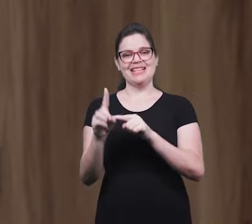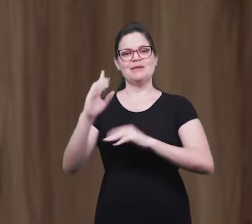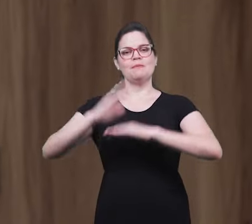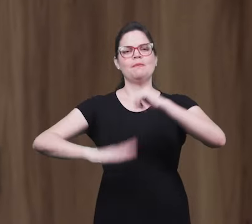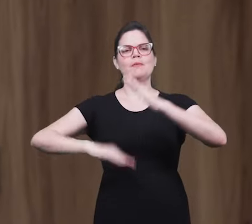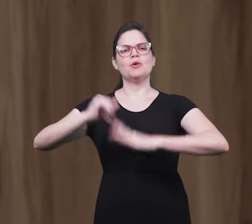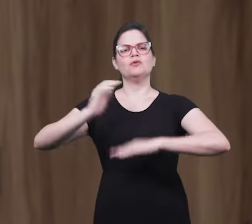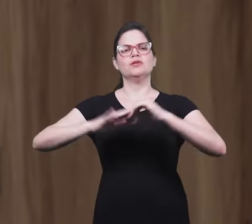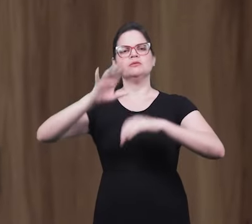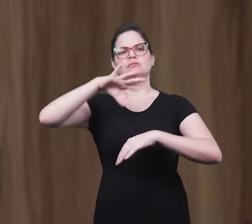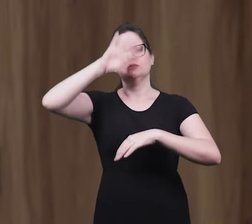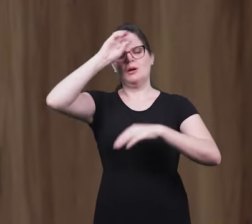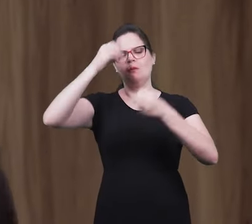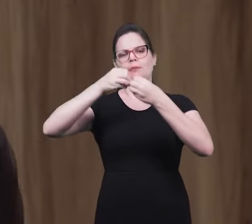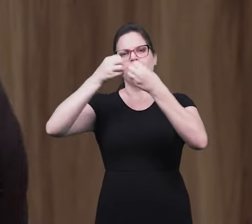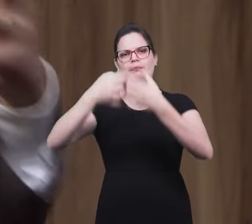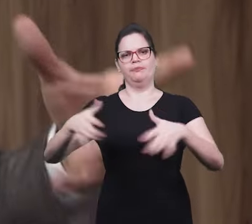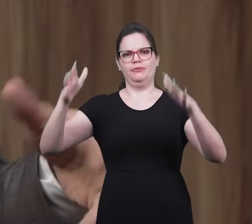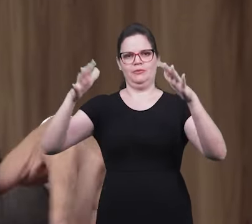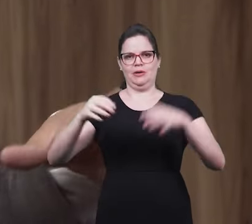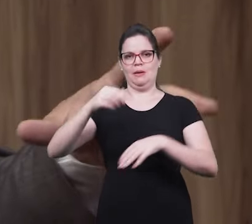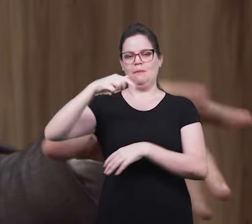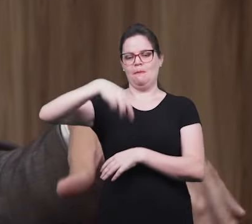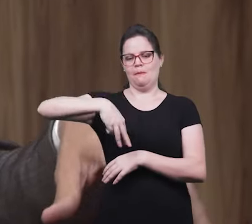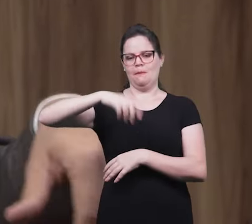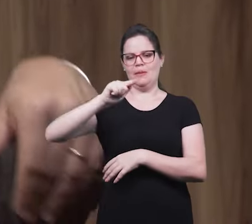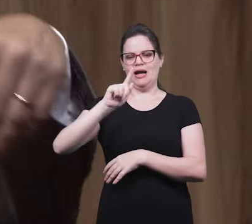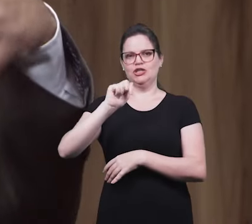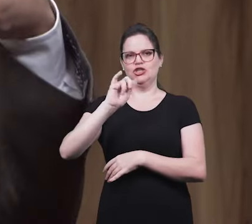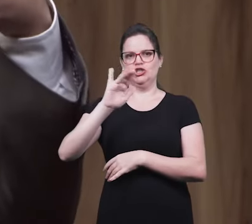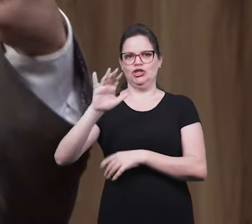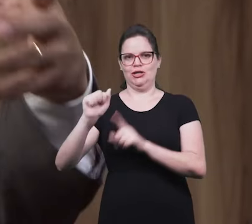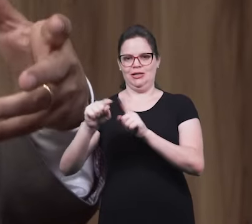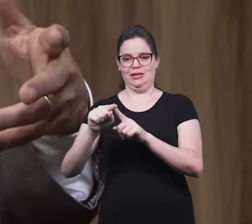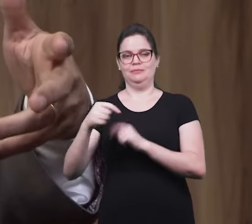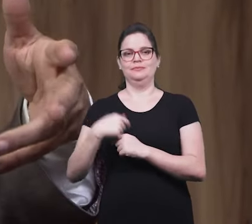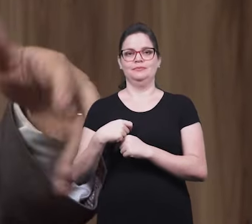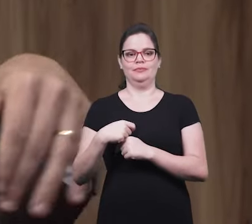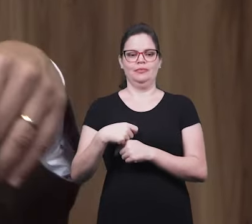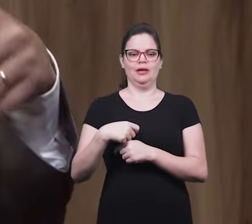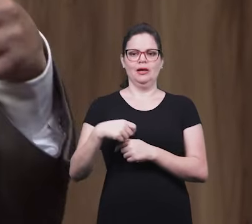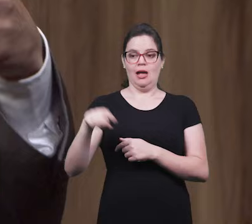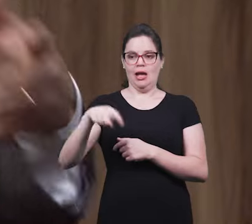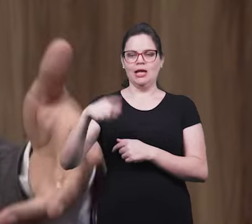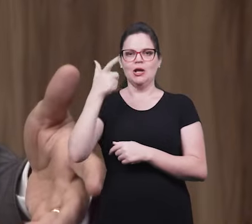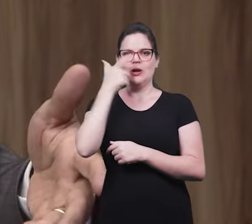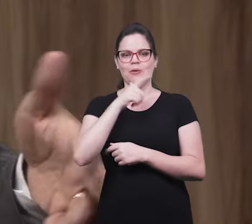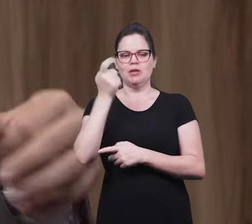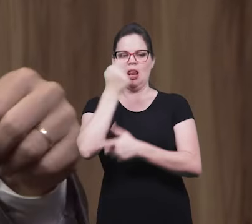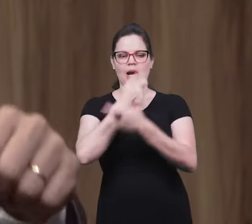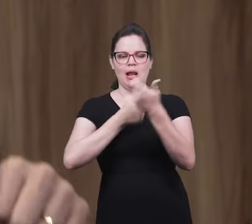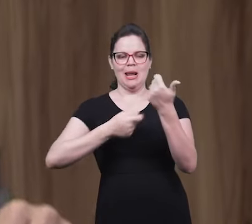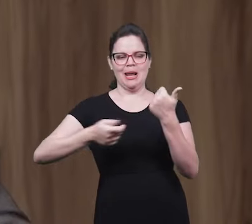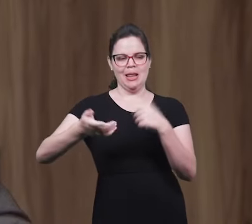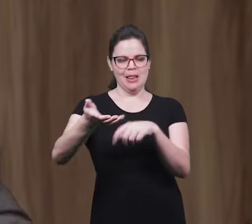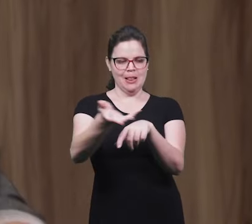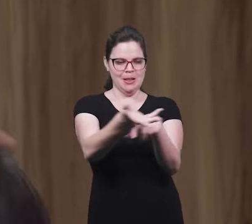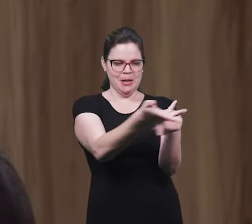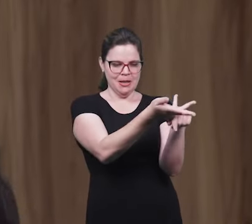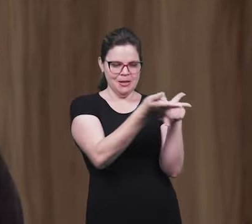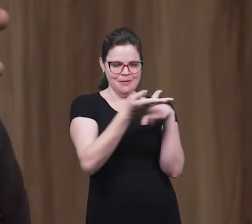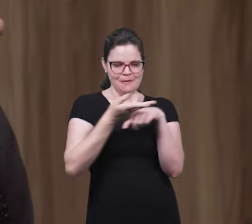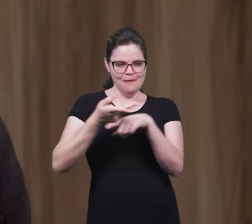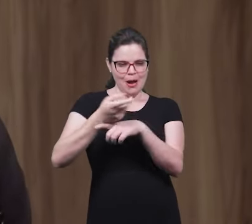Bíblia diz que ele iludia as pessoas com as artes mágicas, as pessoas achavam que o que ele fazia era obra de Deus e ele